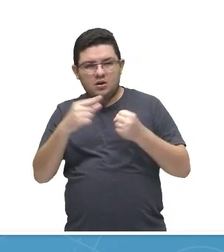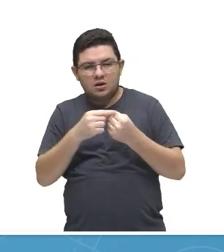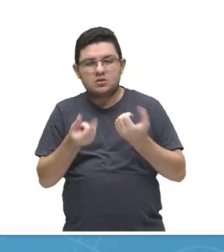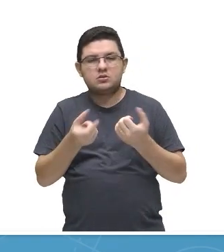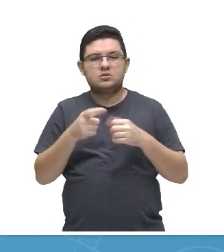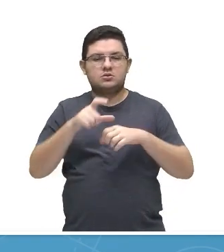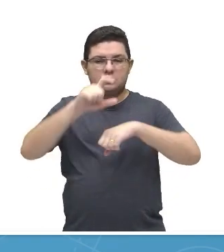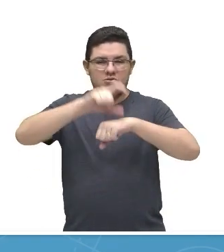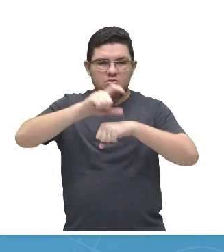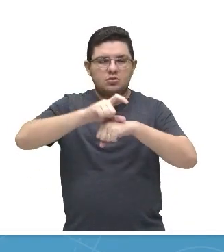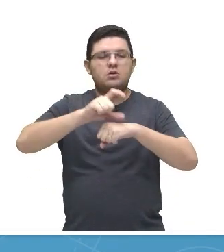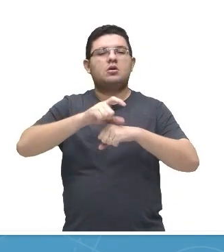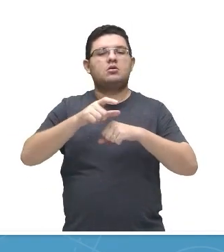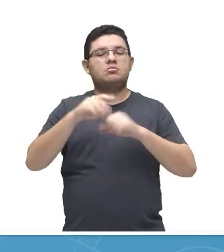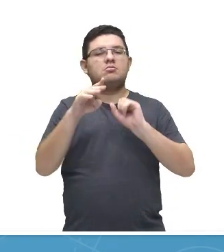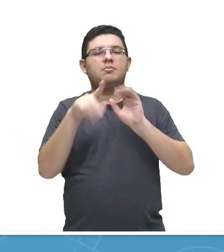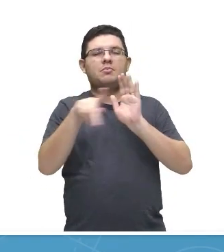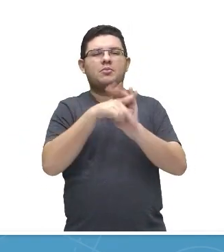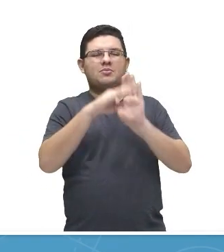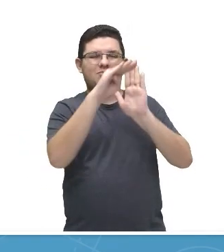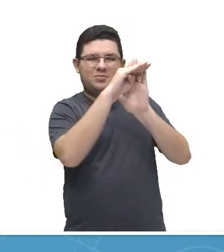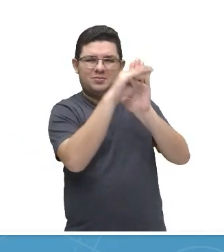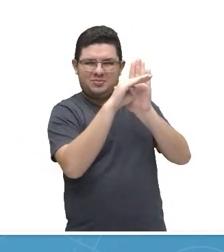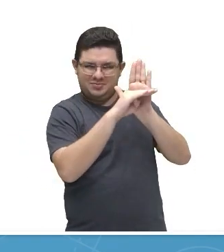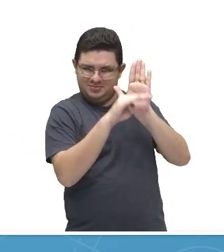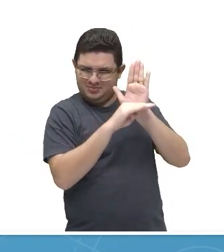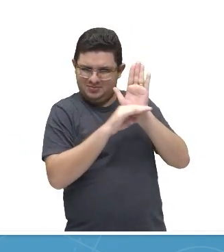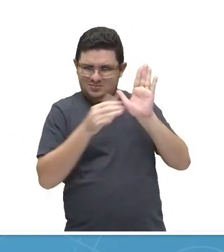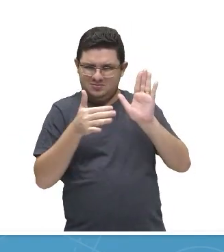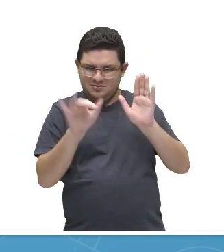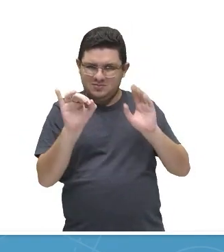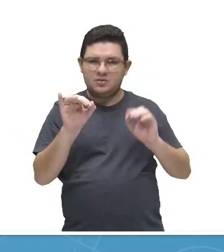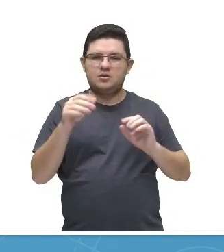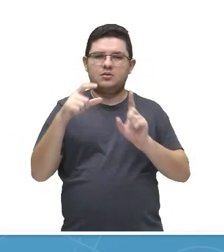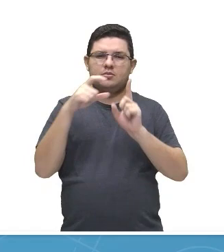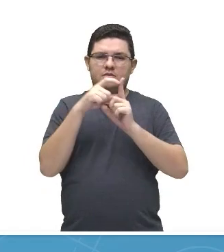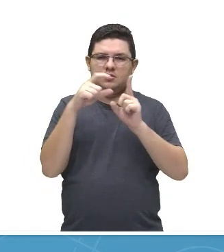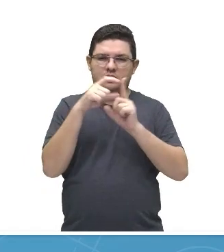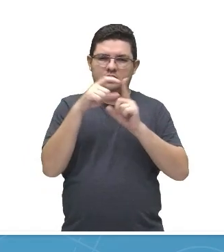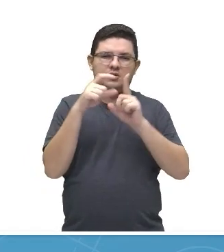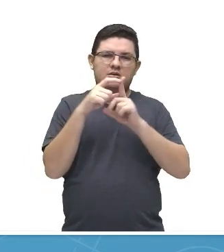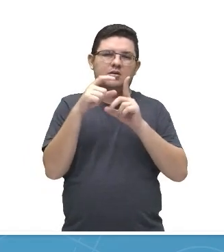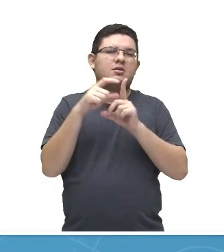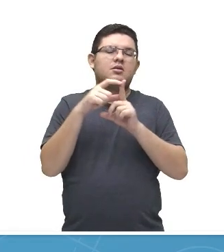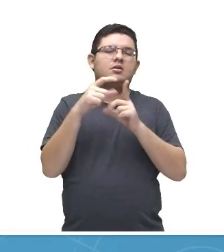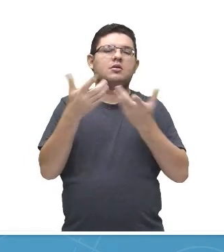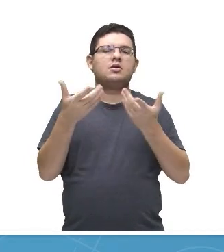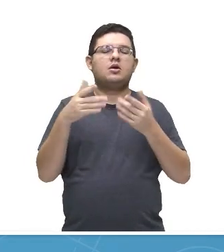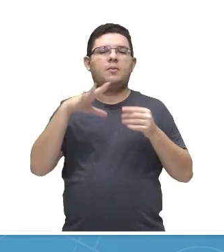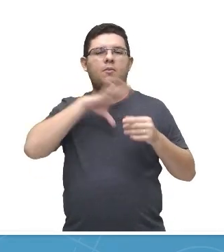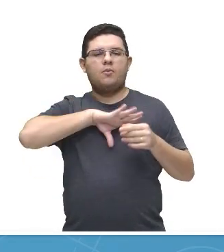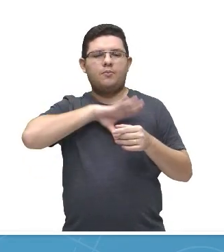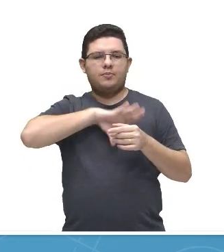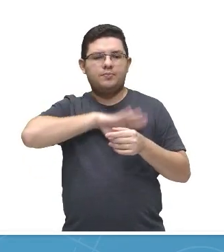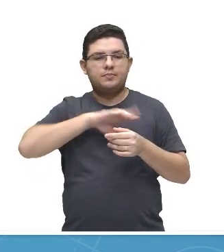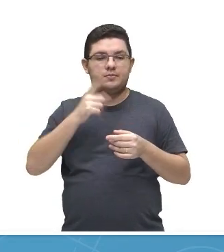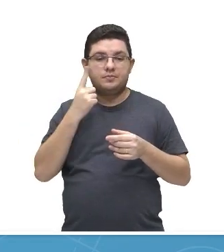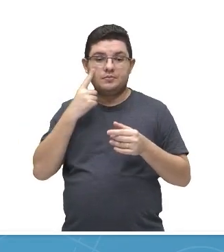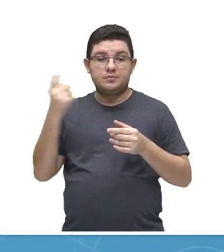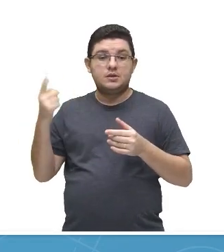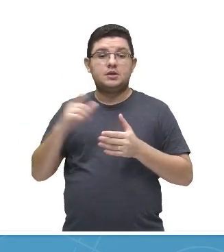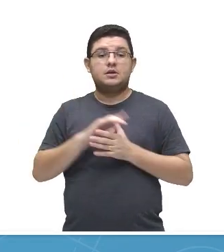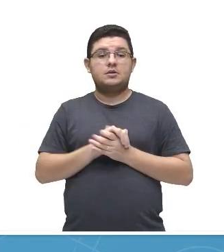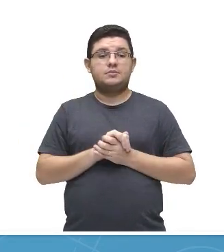língua portuguesa e que acompanham o substantivo com uma determinada função. Então, os